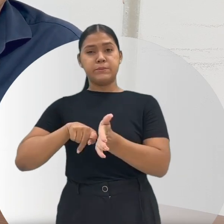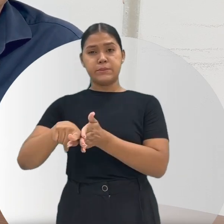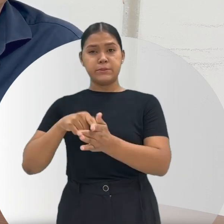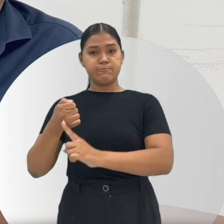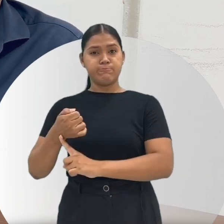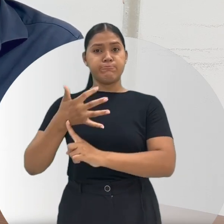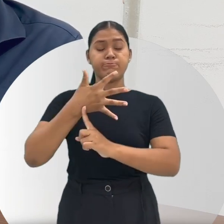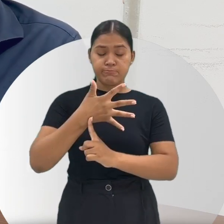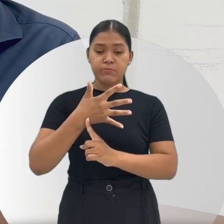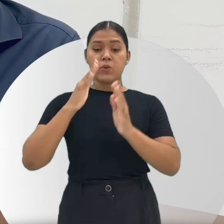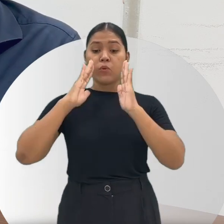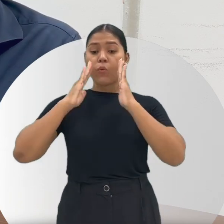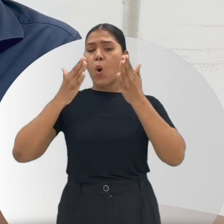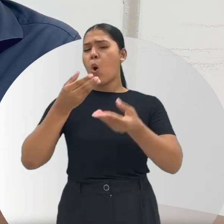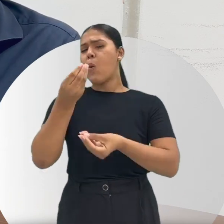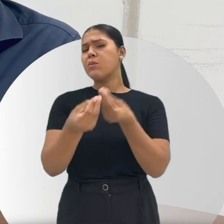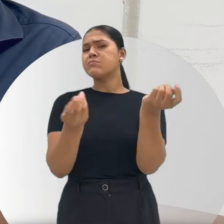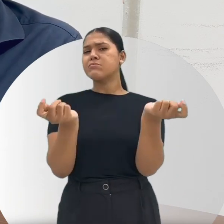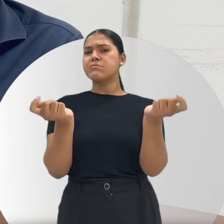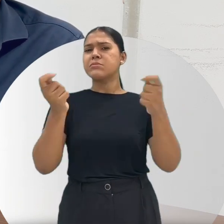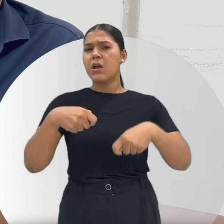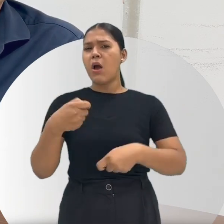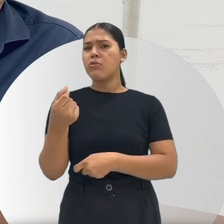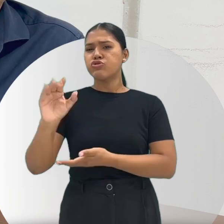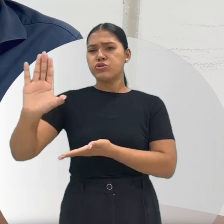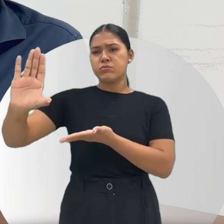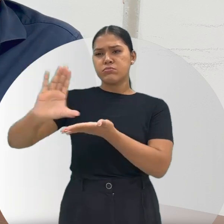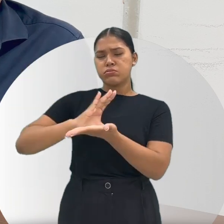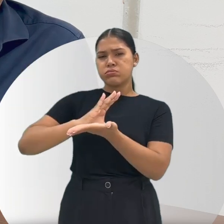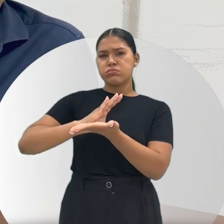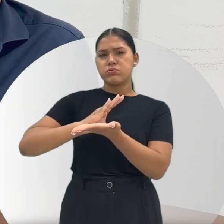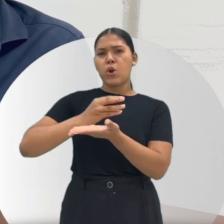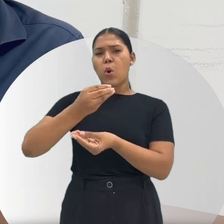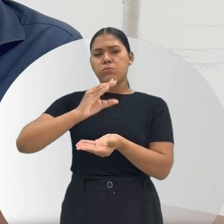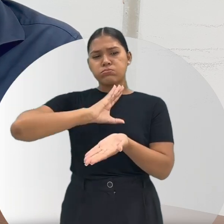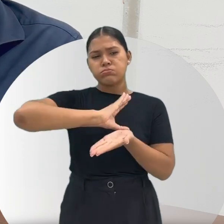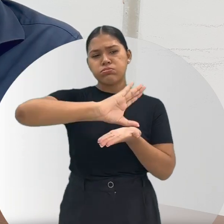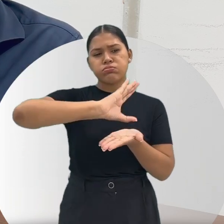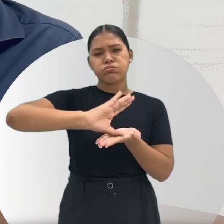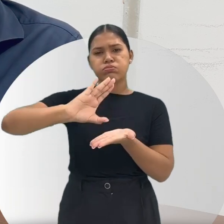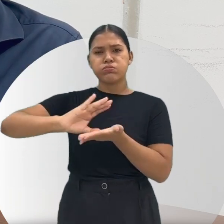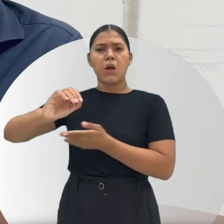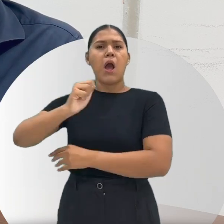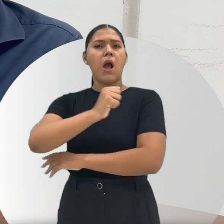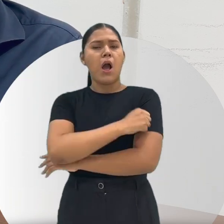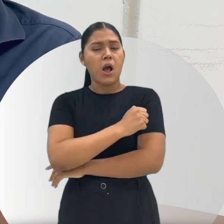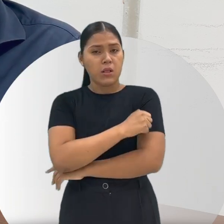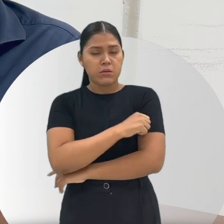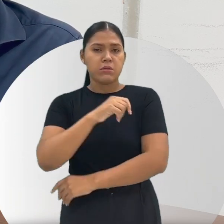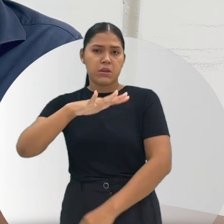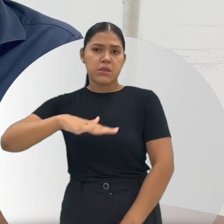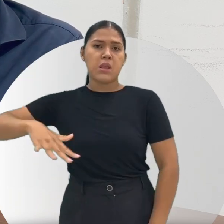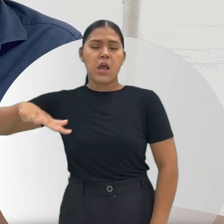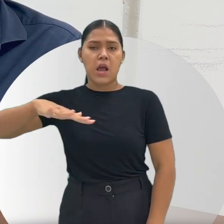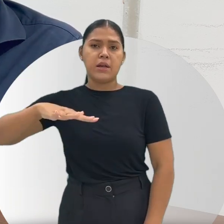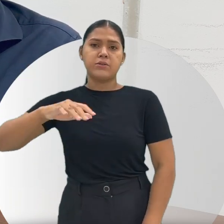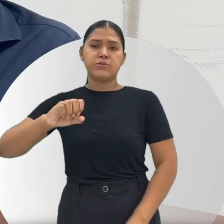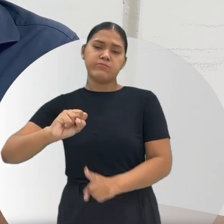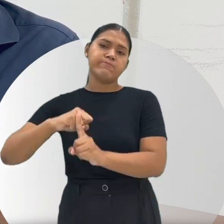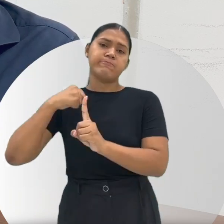estudantil também, né? Como é que os nossos recursos podem prover aos alunos, principalmente os que têm maior vulnerabilidade socioeconômica,